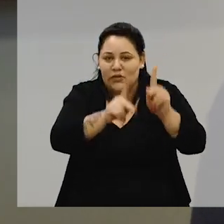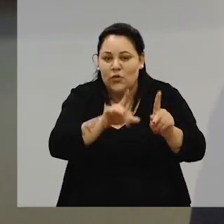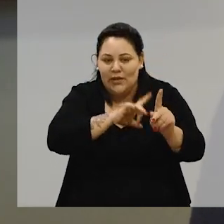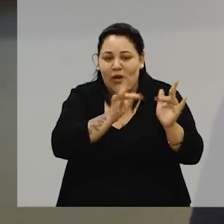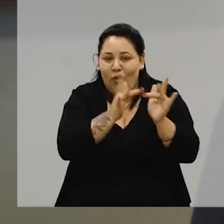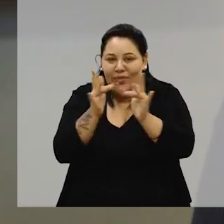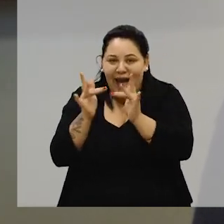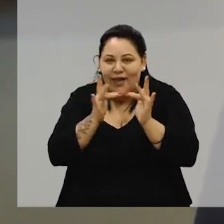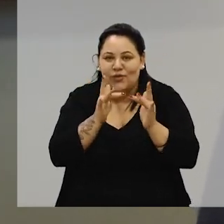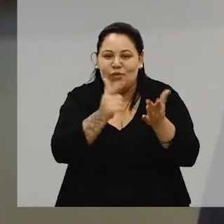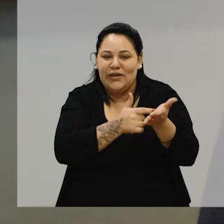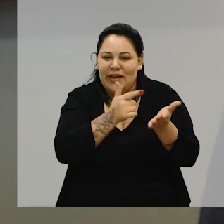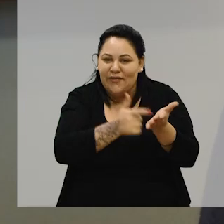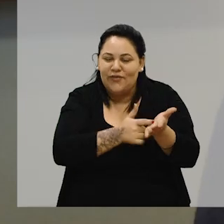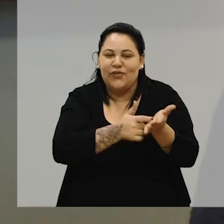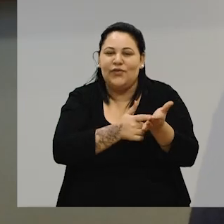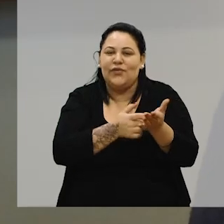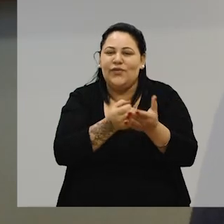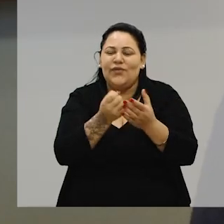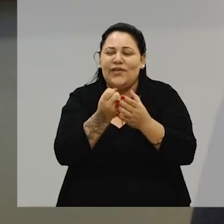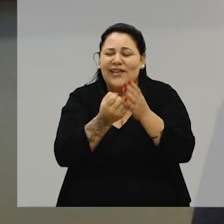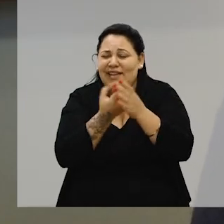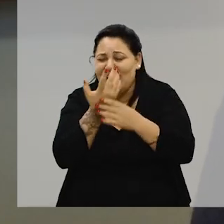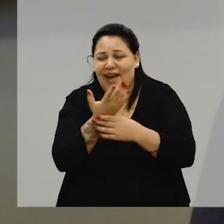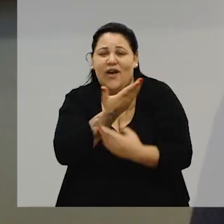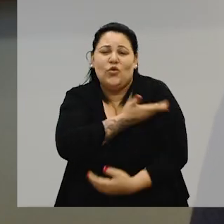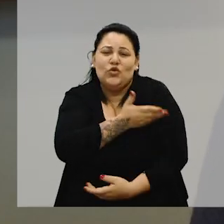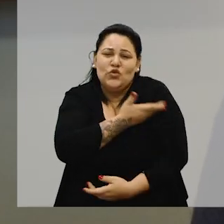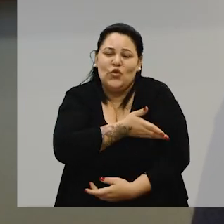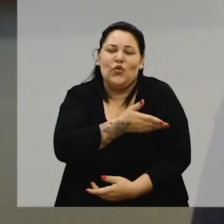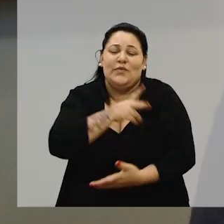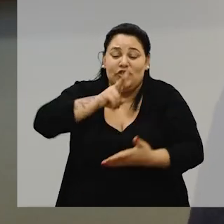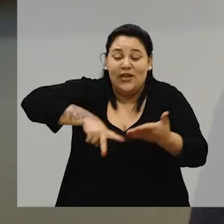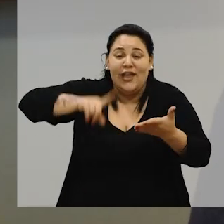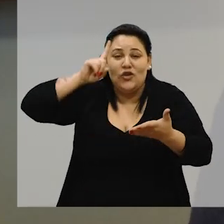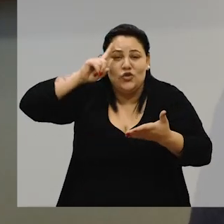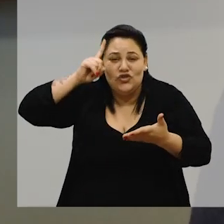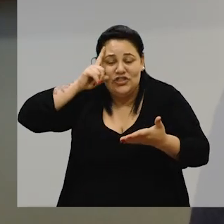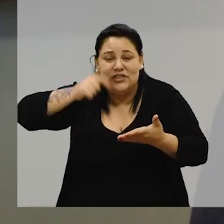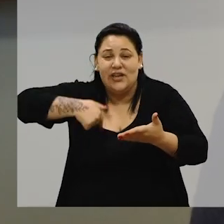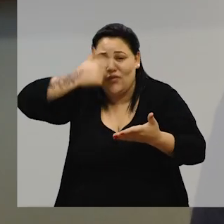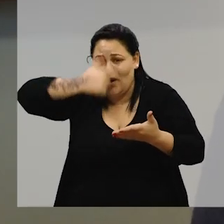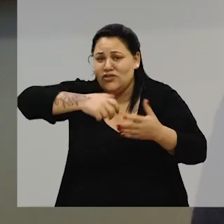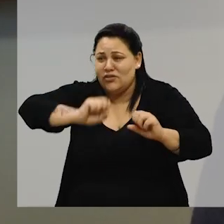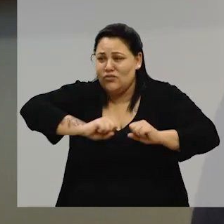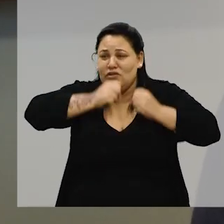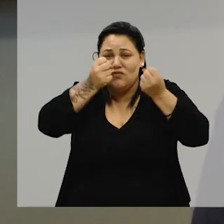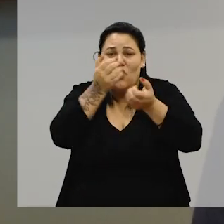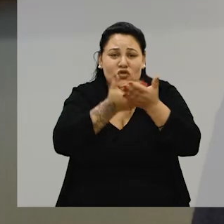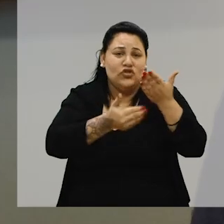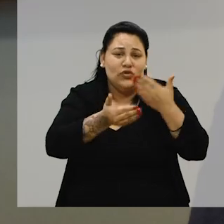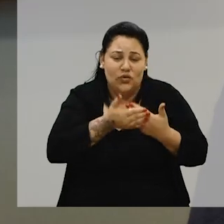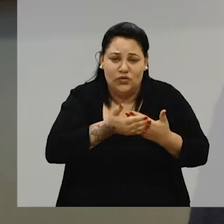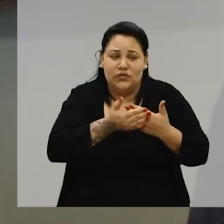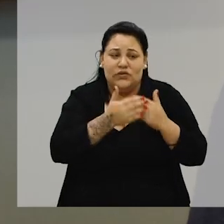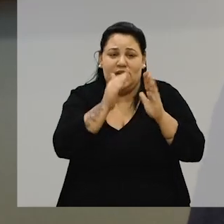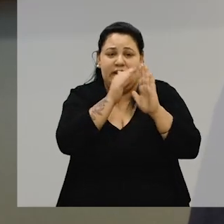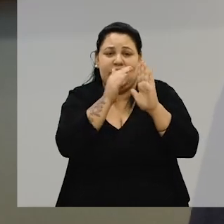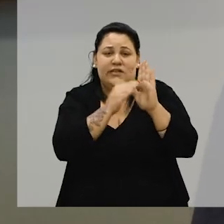de leitores aumente, né, para que as pessoas criem o hábito da leitura. Né, então, acho que é um esforço coletivo.